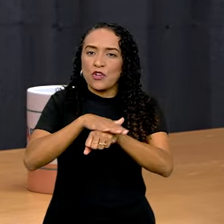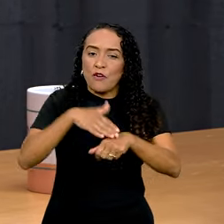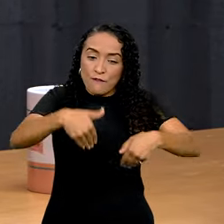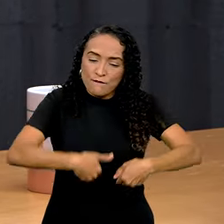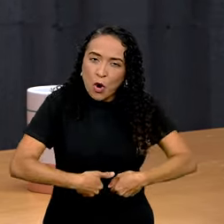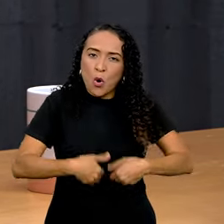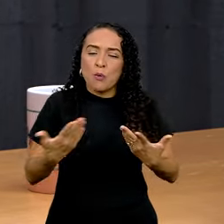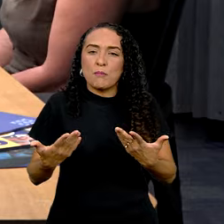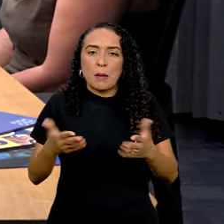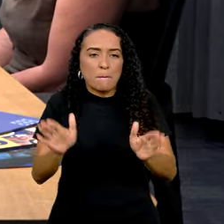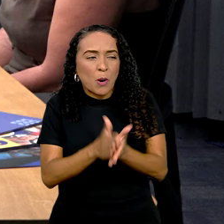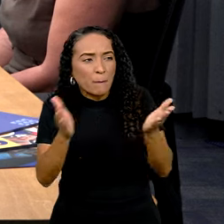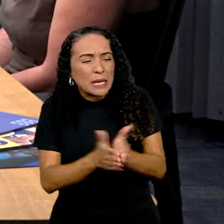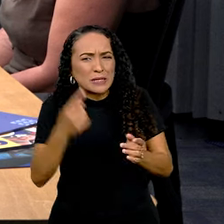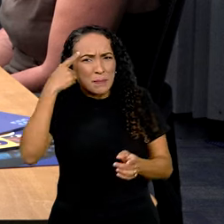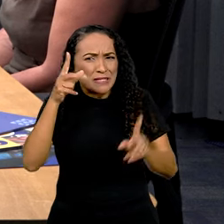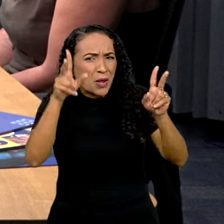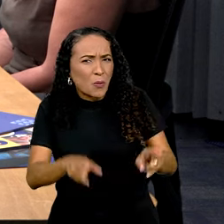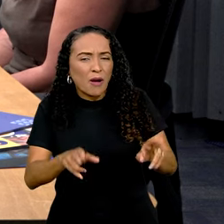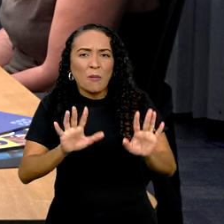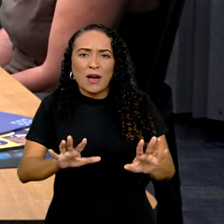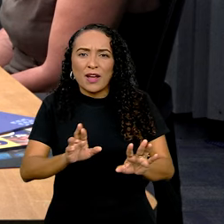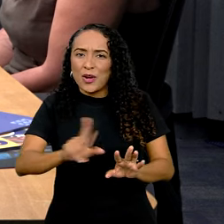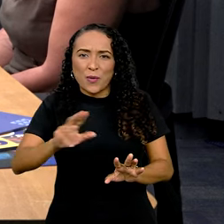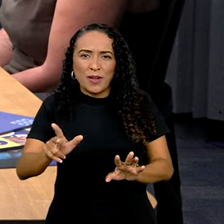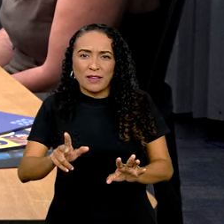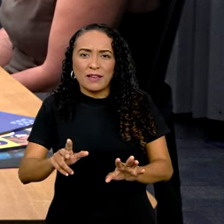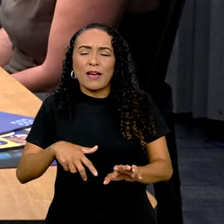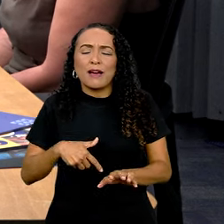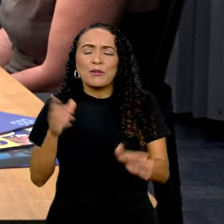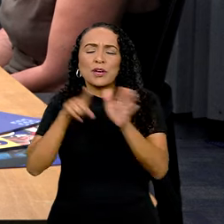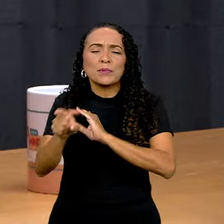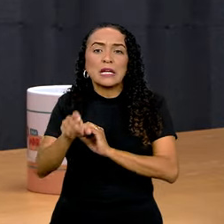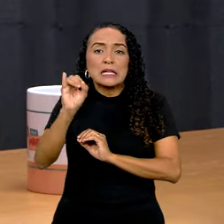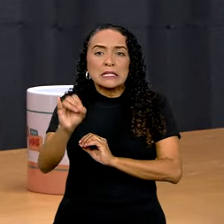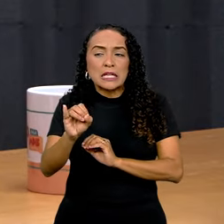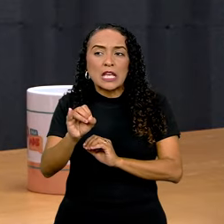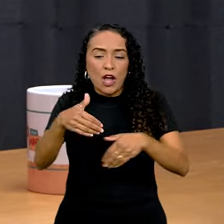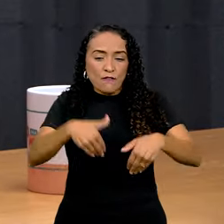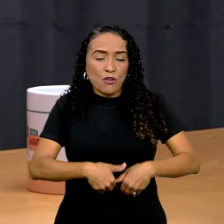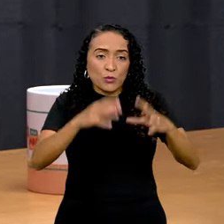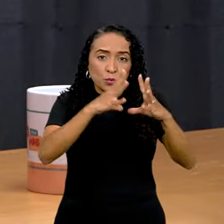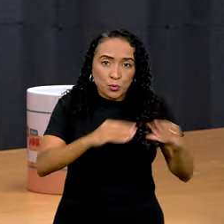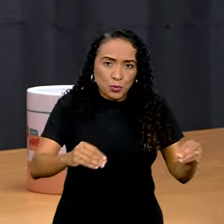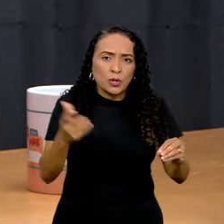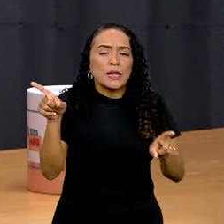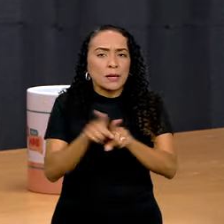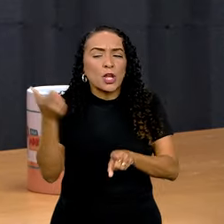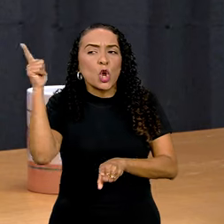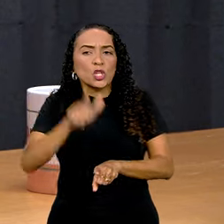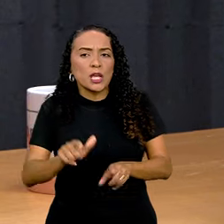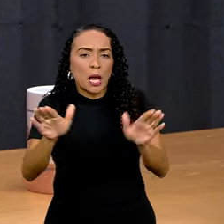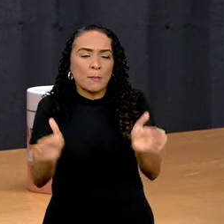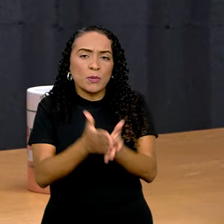fome sobre pobreza acha que é a mesma coisa não é a mesma coisa e eu quero saber se reduzindo a fome a gente também consegue